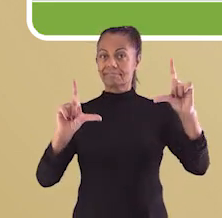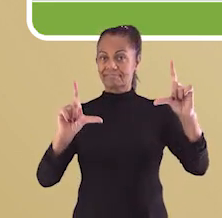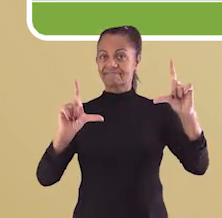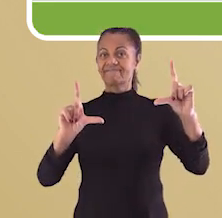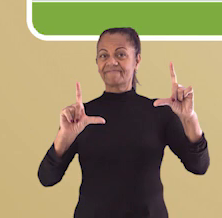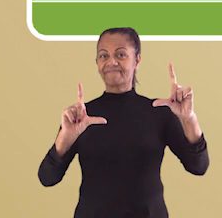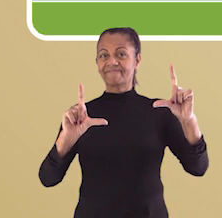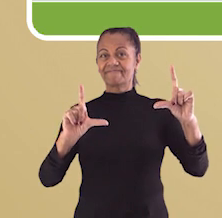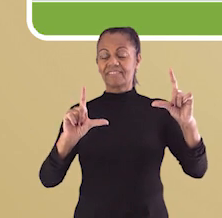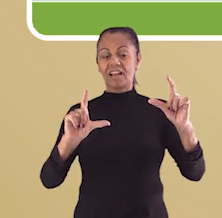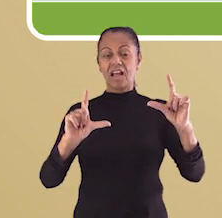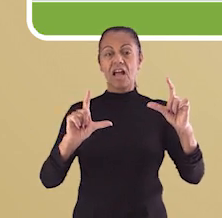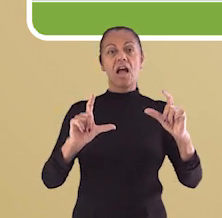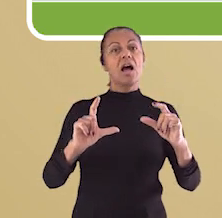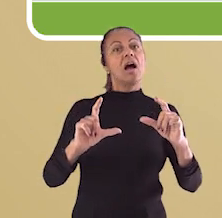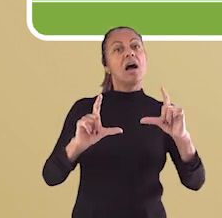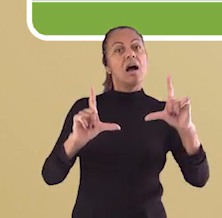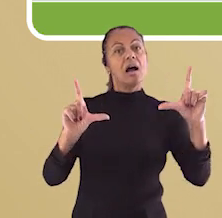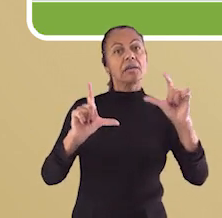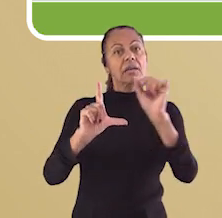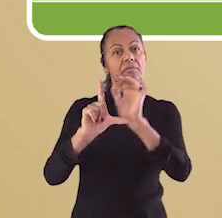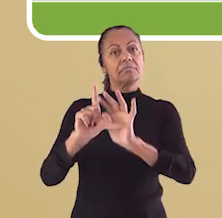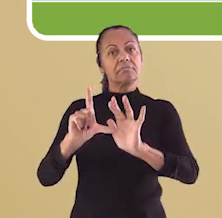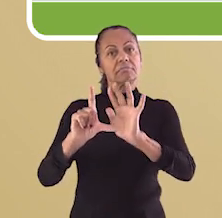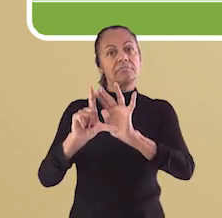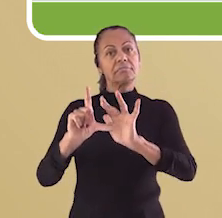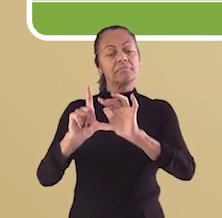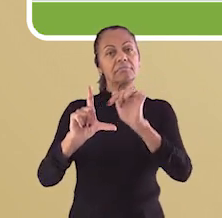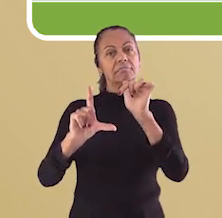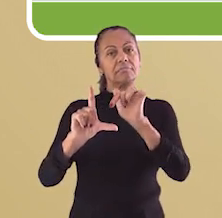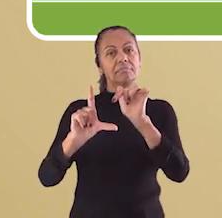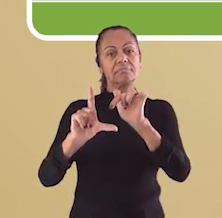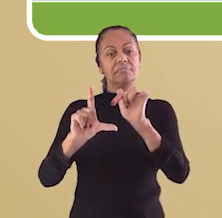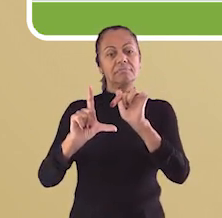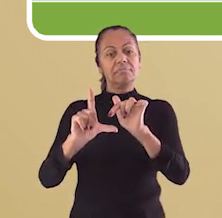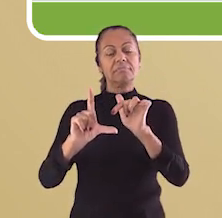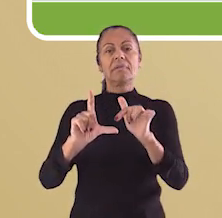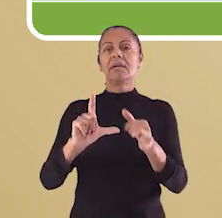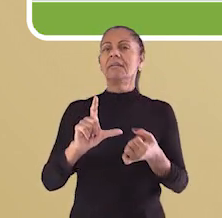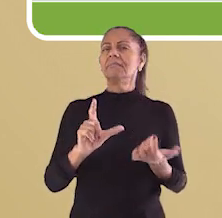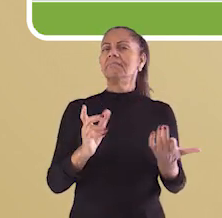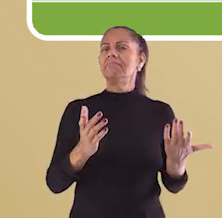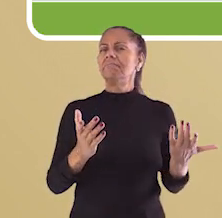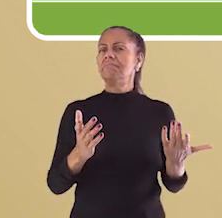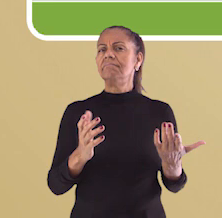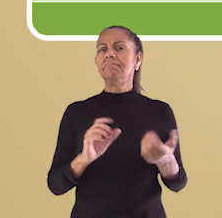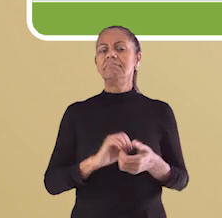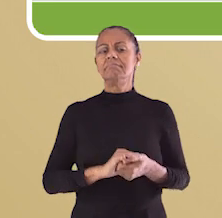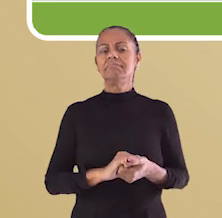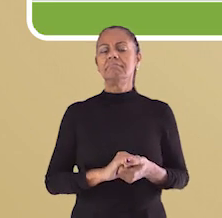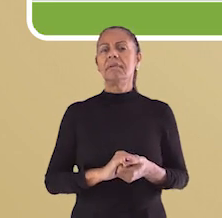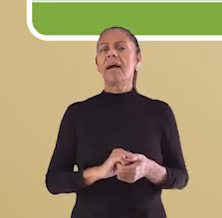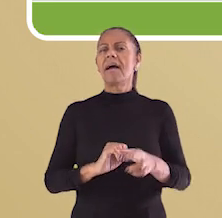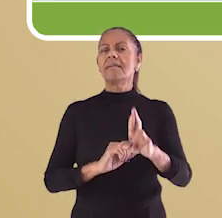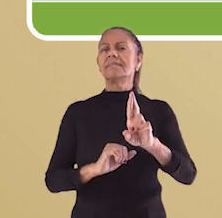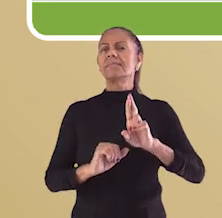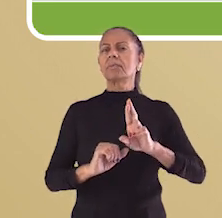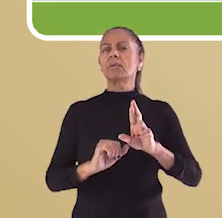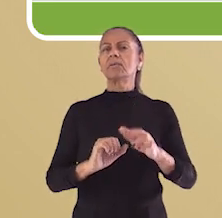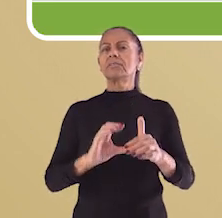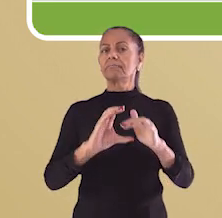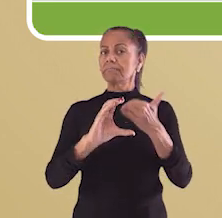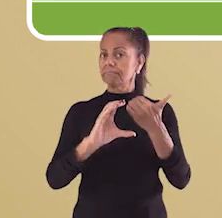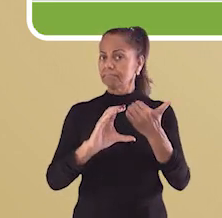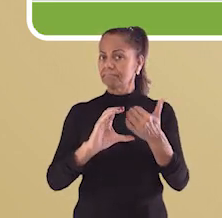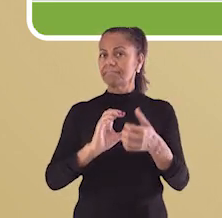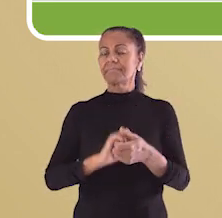QR Code que acabou de aparecer e grave um vídeo com sua opinião sobre a seguinte questão. Para você, o que significa ser